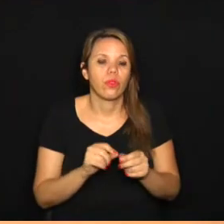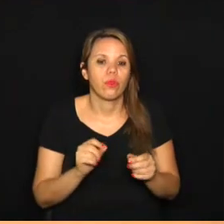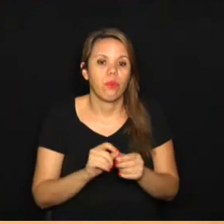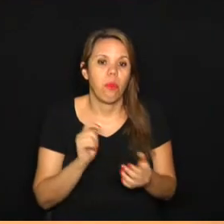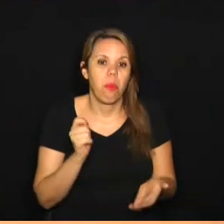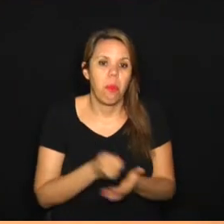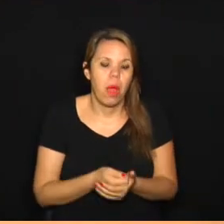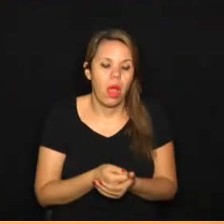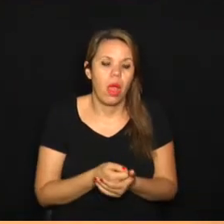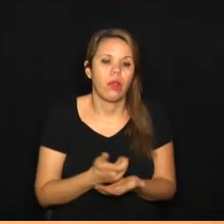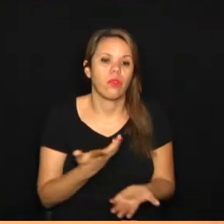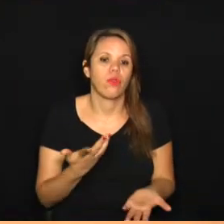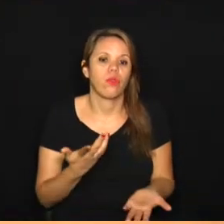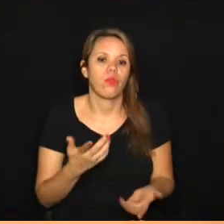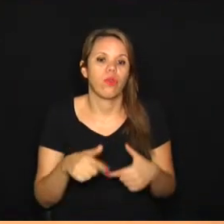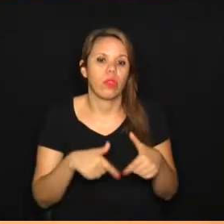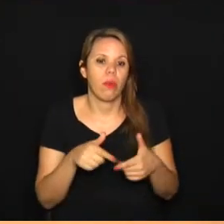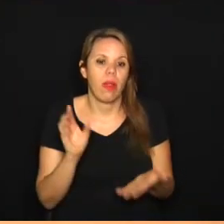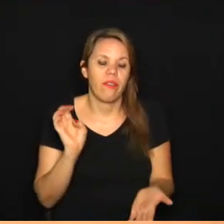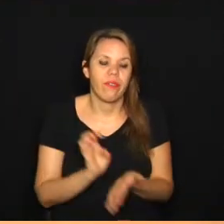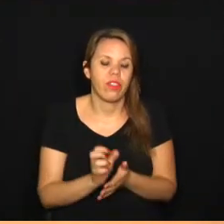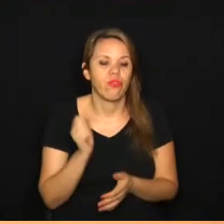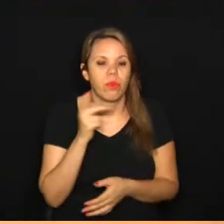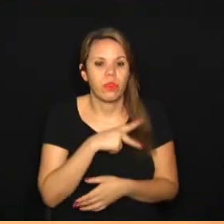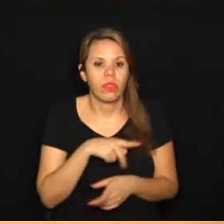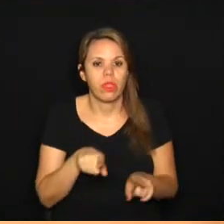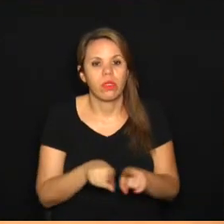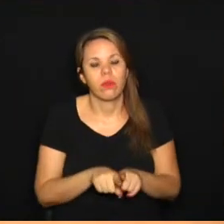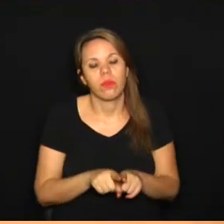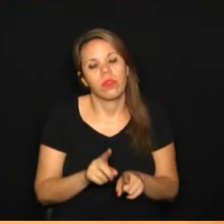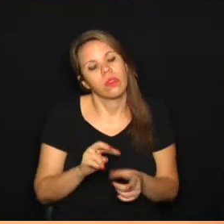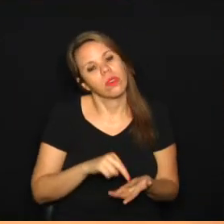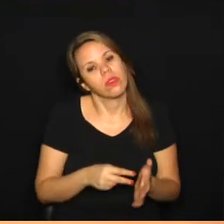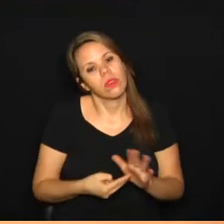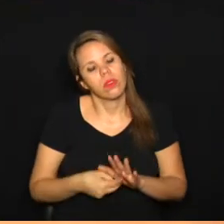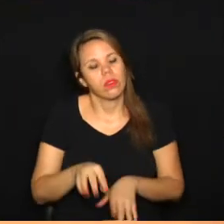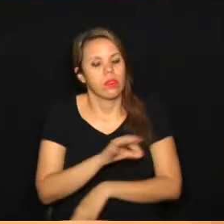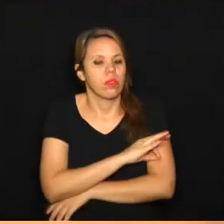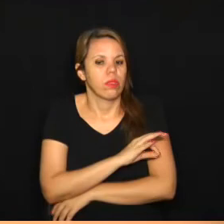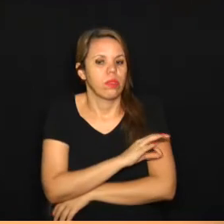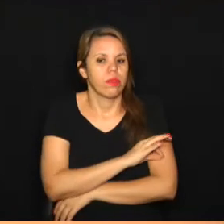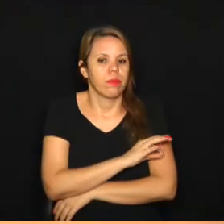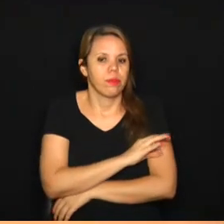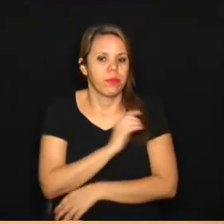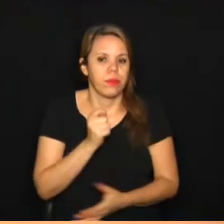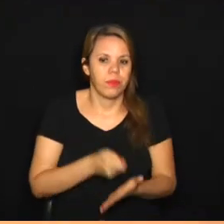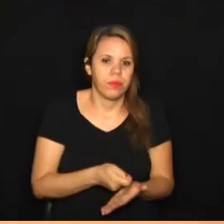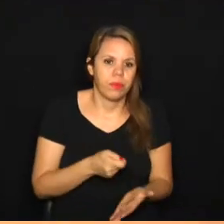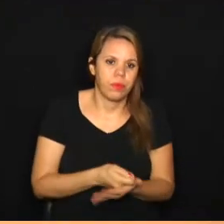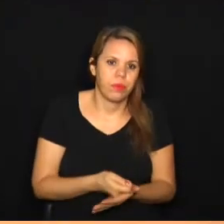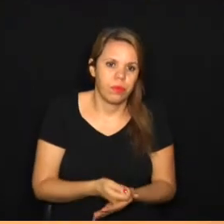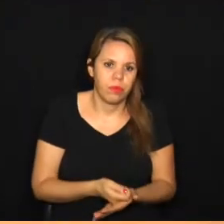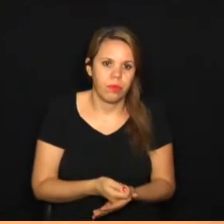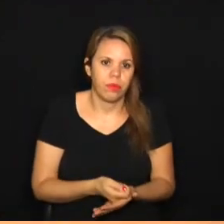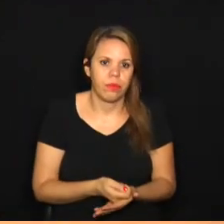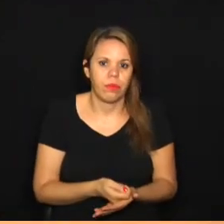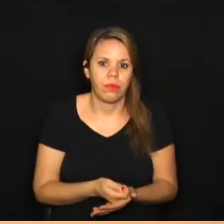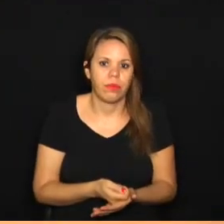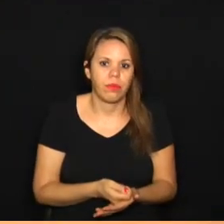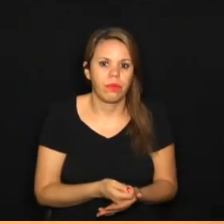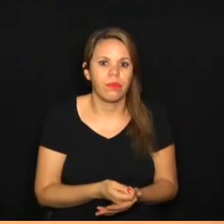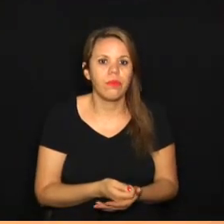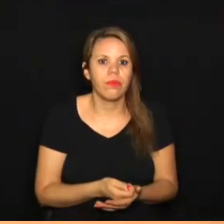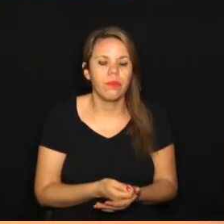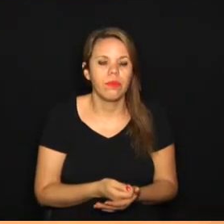inativo. Também. Né? Aqui considera também aquilo que a prefeitura, além da obrigação